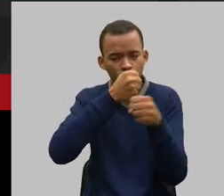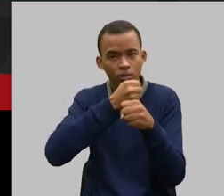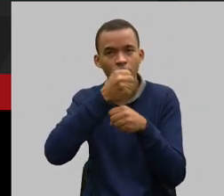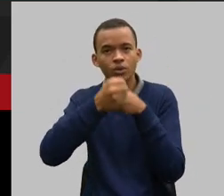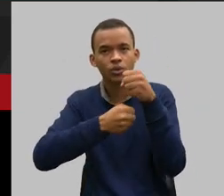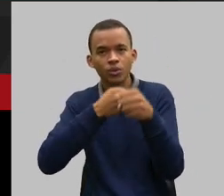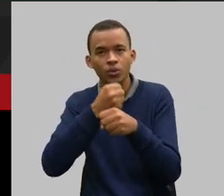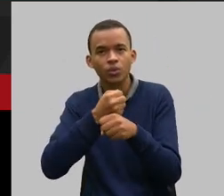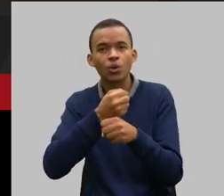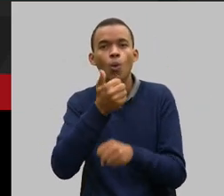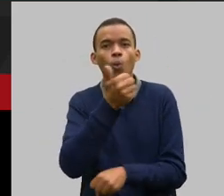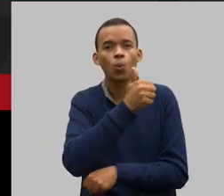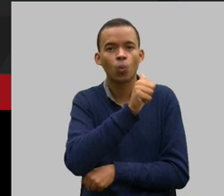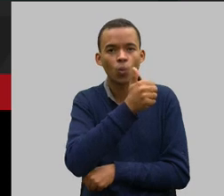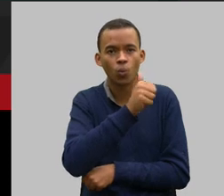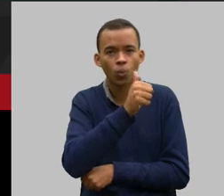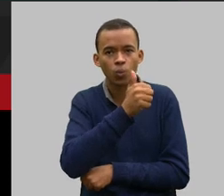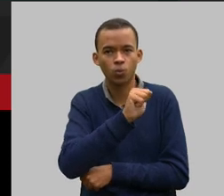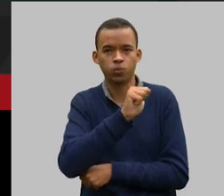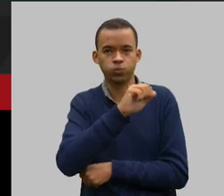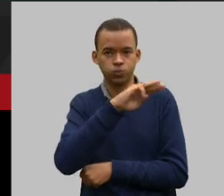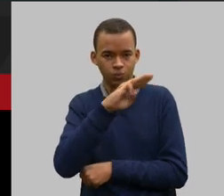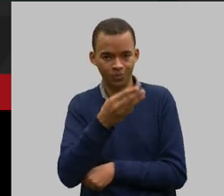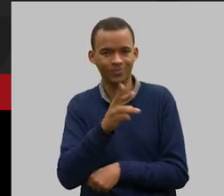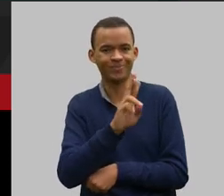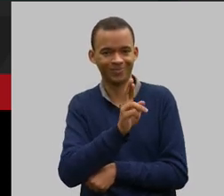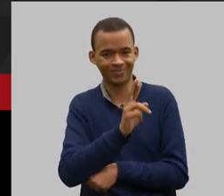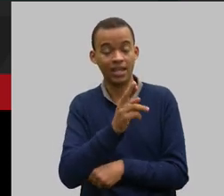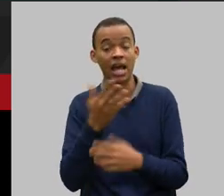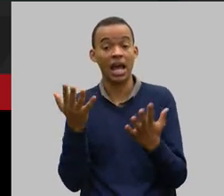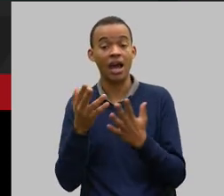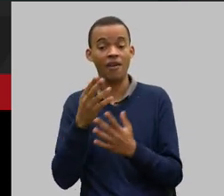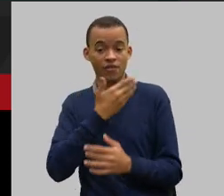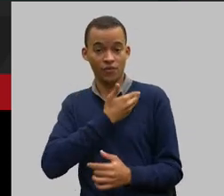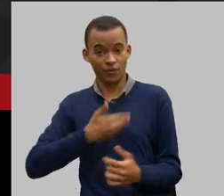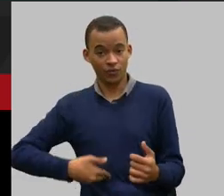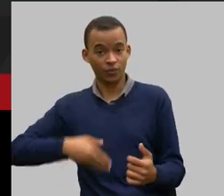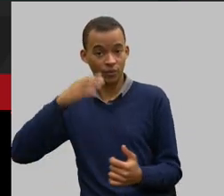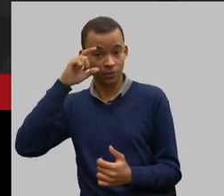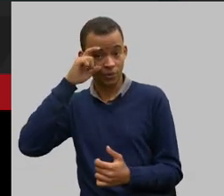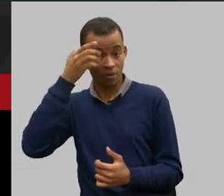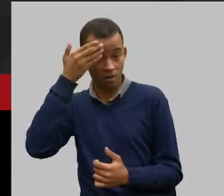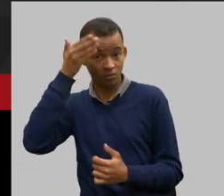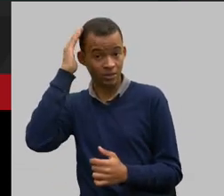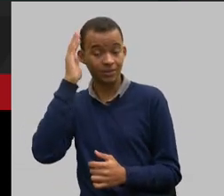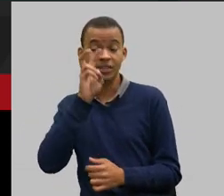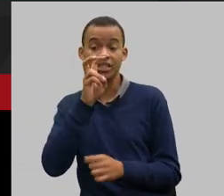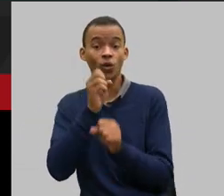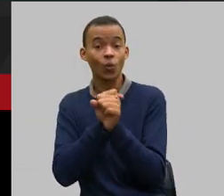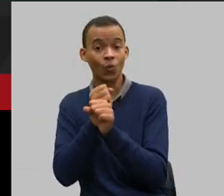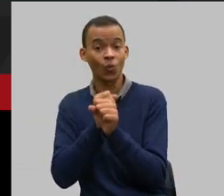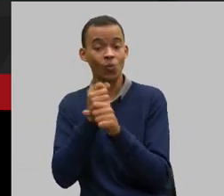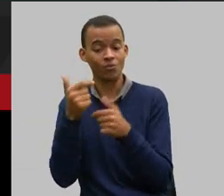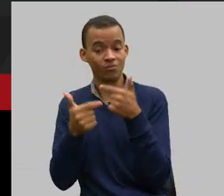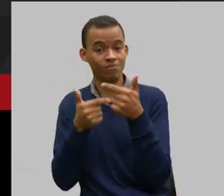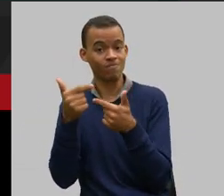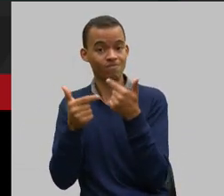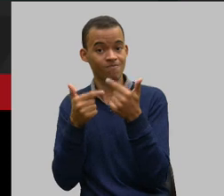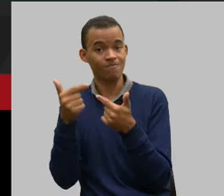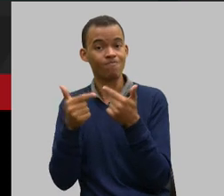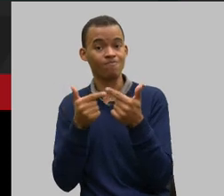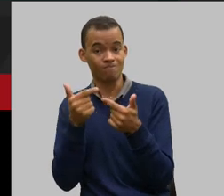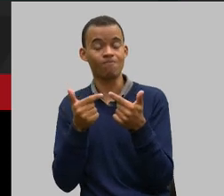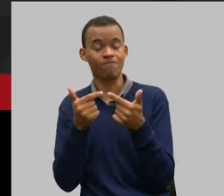média e em 5 anos me de governo nós conseguimos chegar a